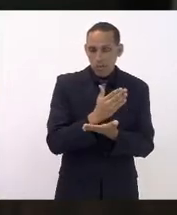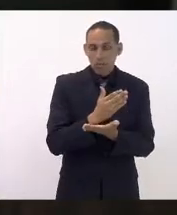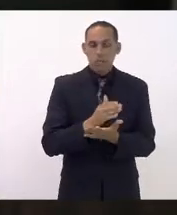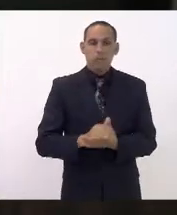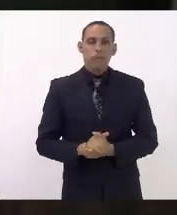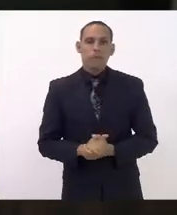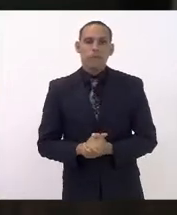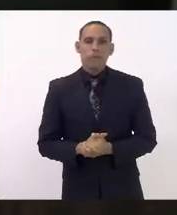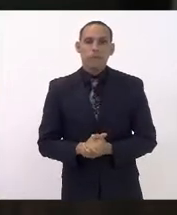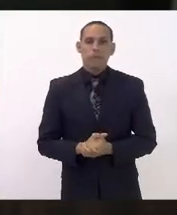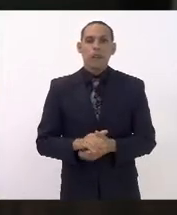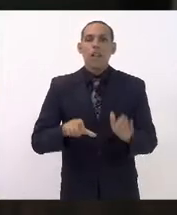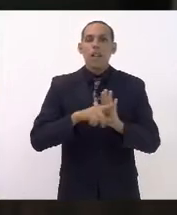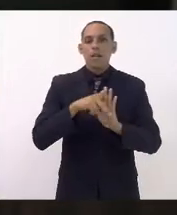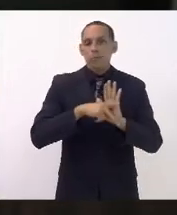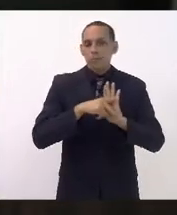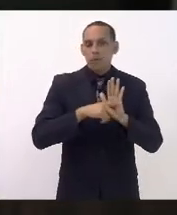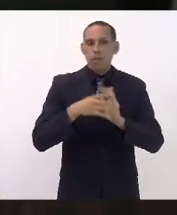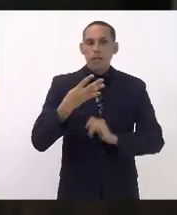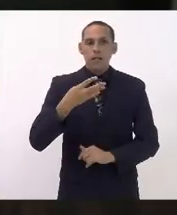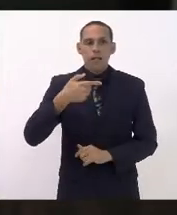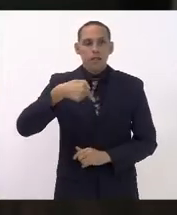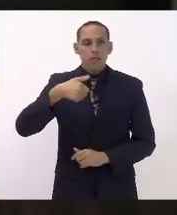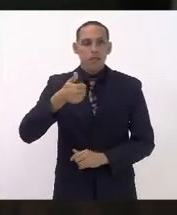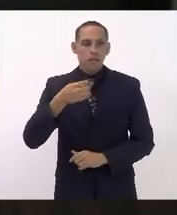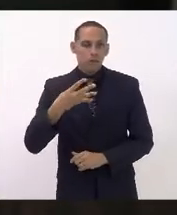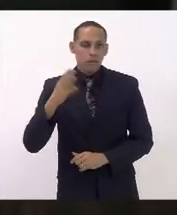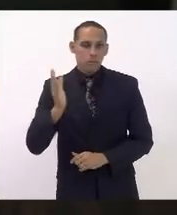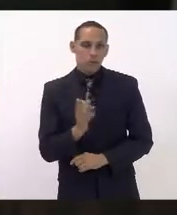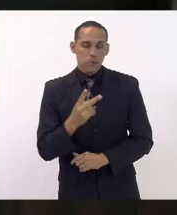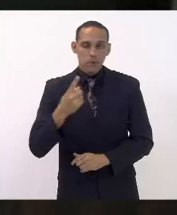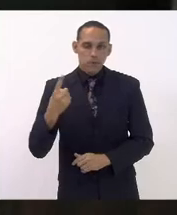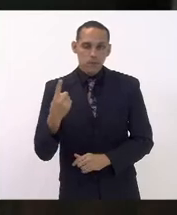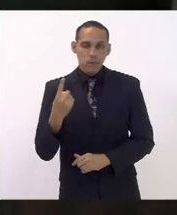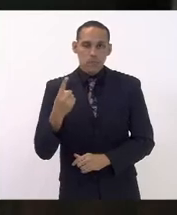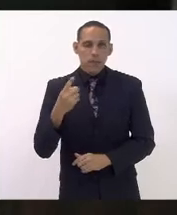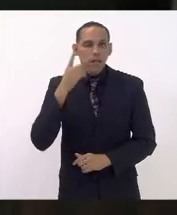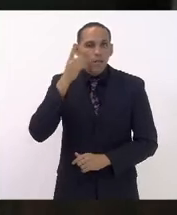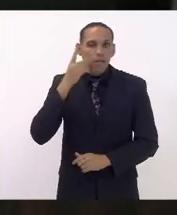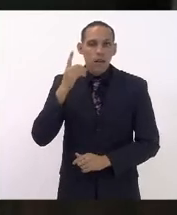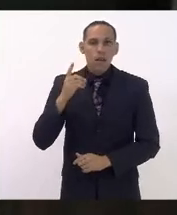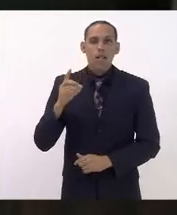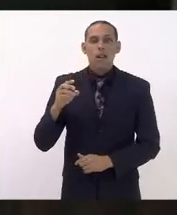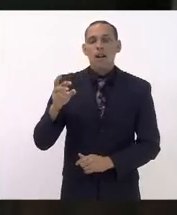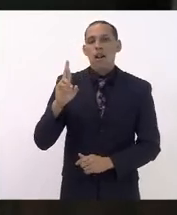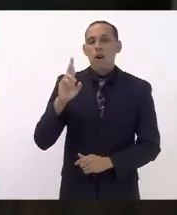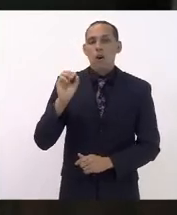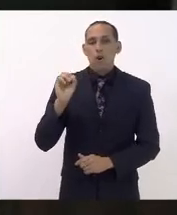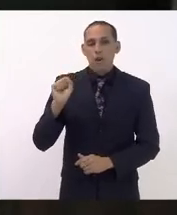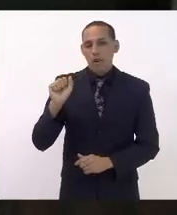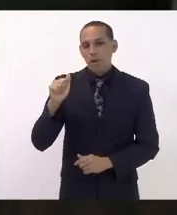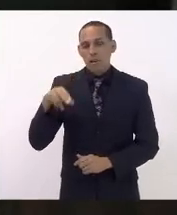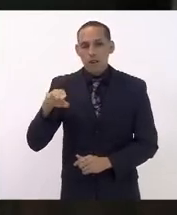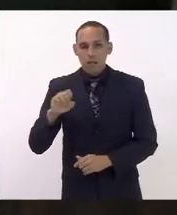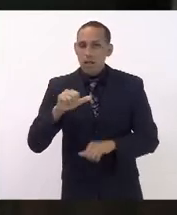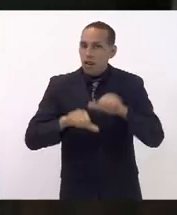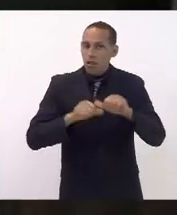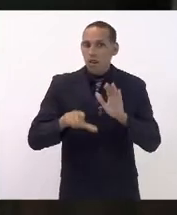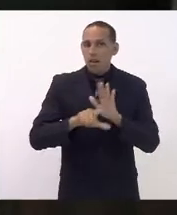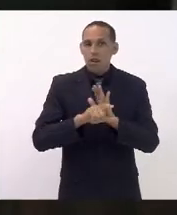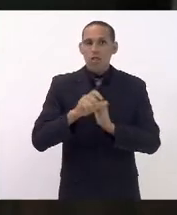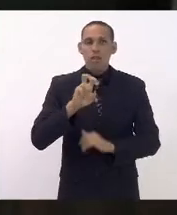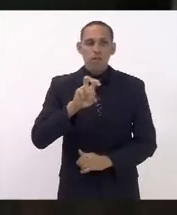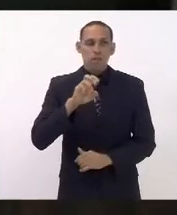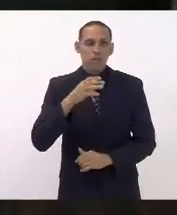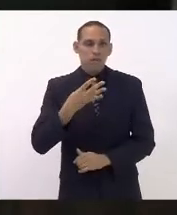autógrafo. Projeto de lei 4714, de 21, de autoria da deputada Rosane Félix, que altera a lei